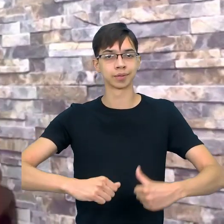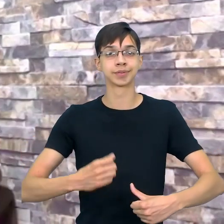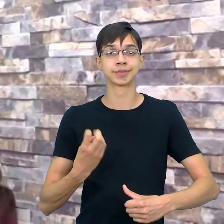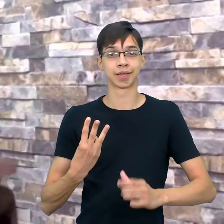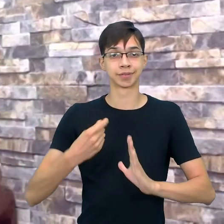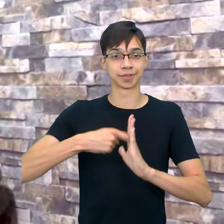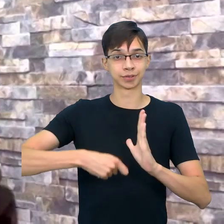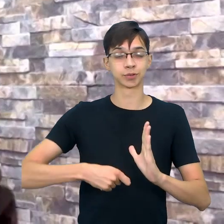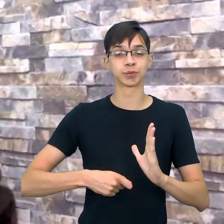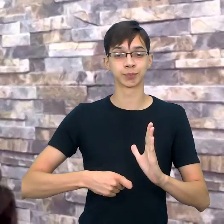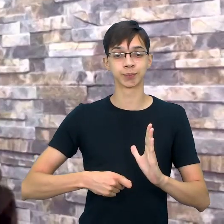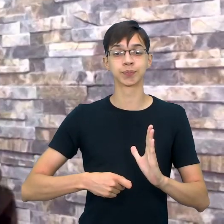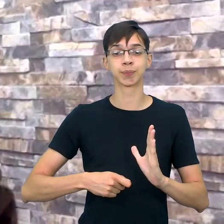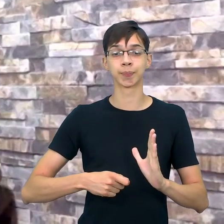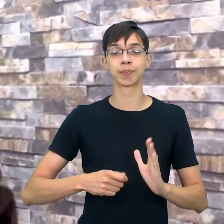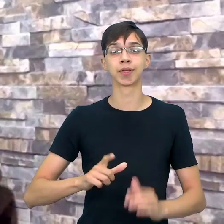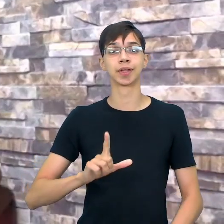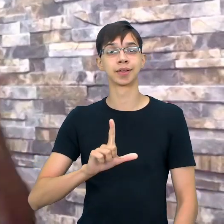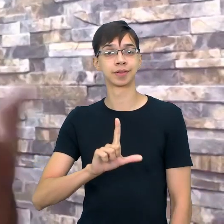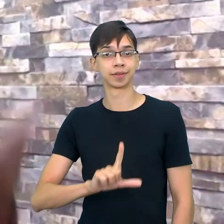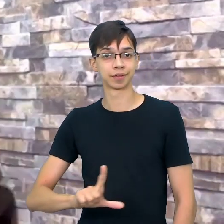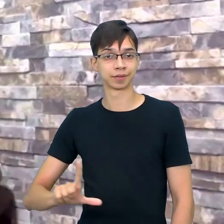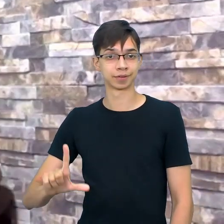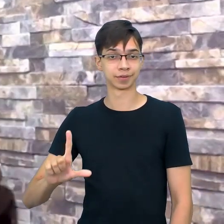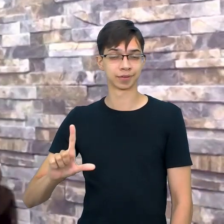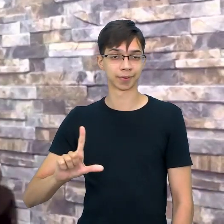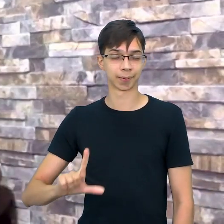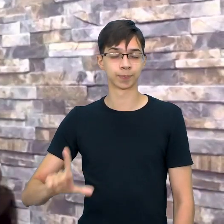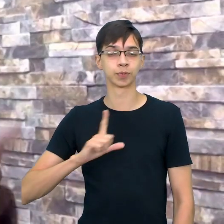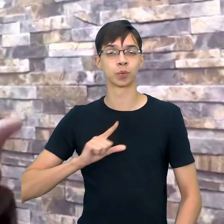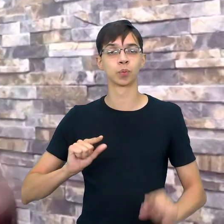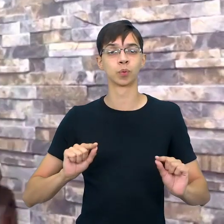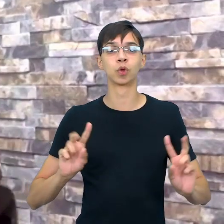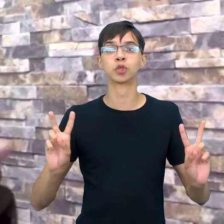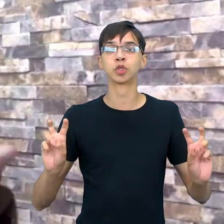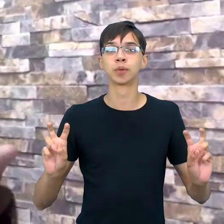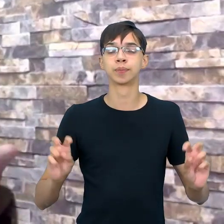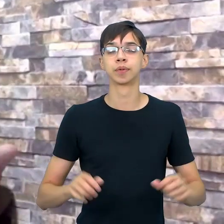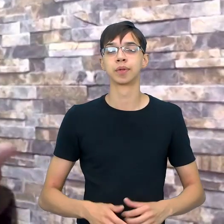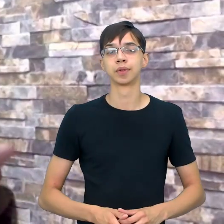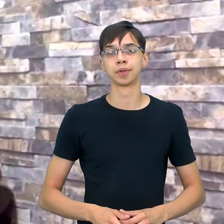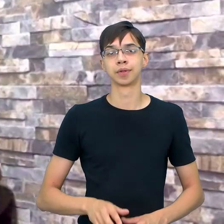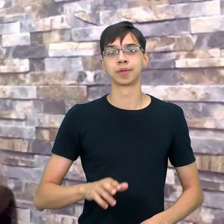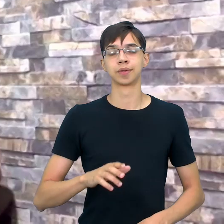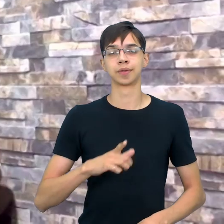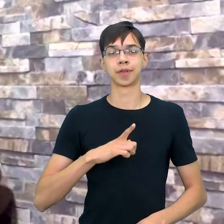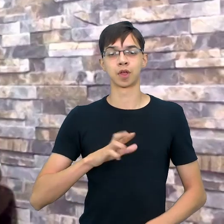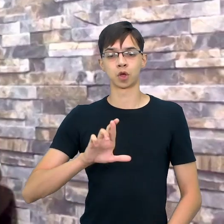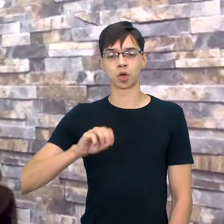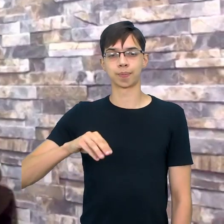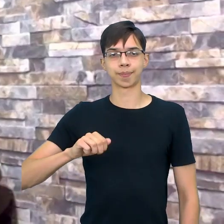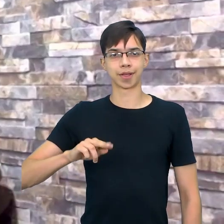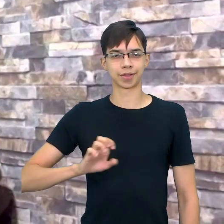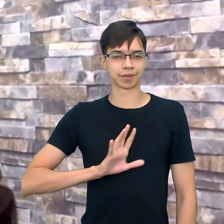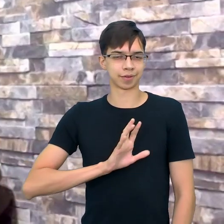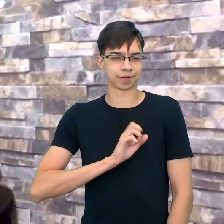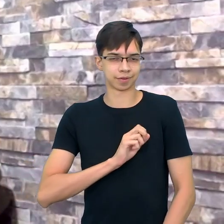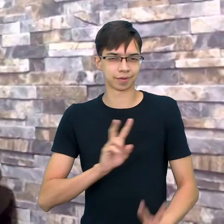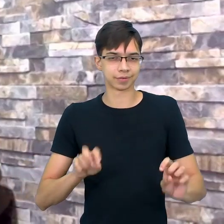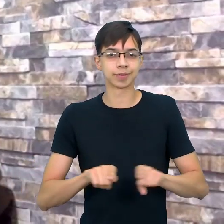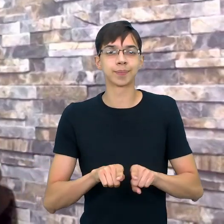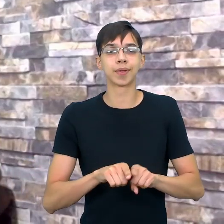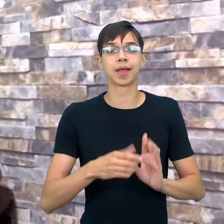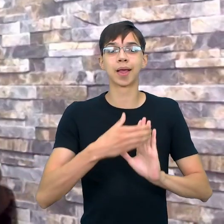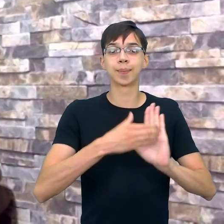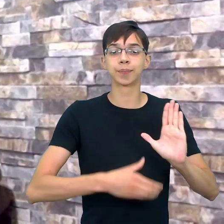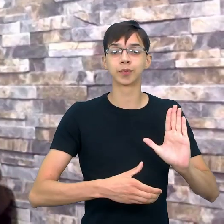né, o Lágrima de Preta, de um escritor português, trechos de um romance Memorial de Maria Moura, de Raquel de Queiroz, e um capítulo do